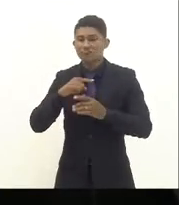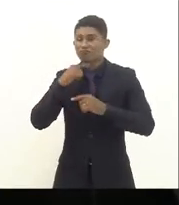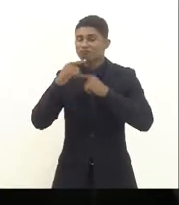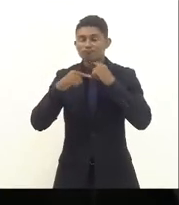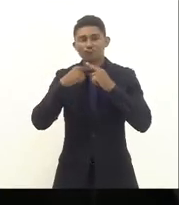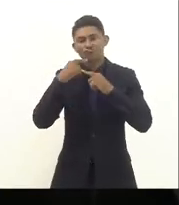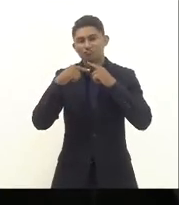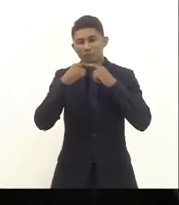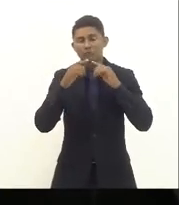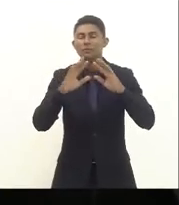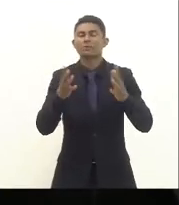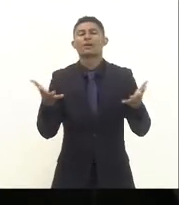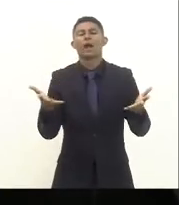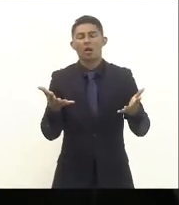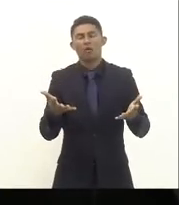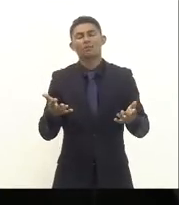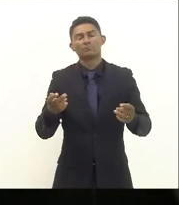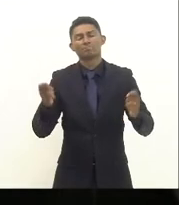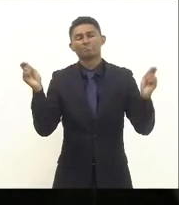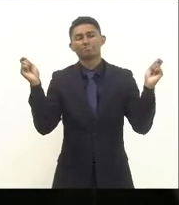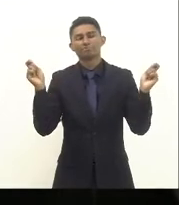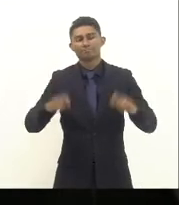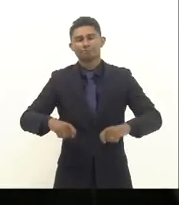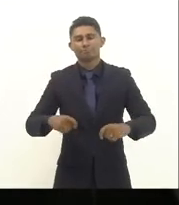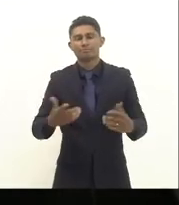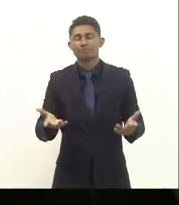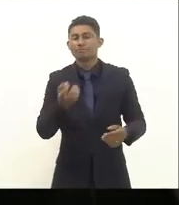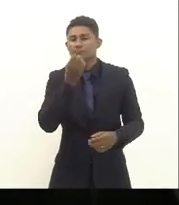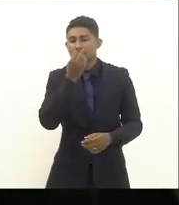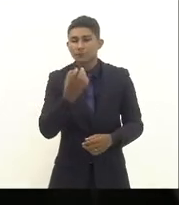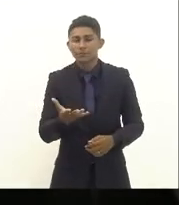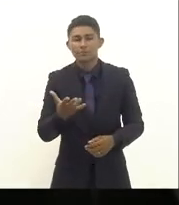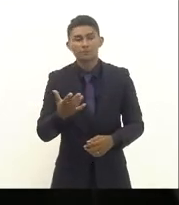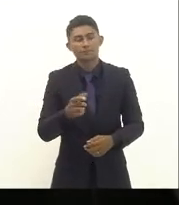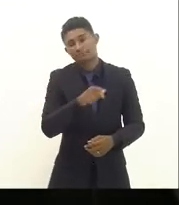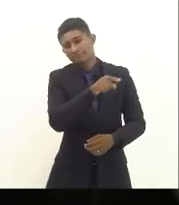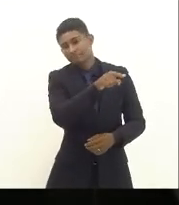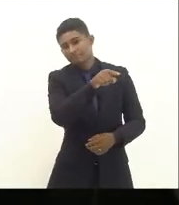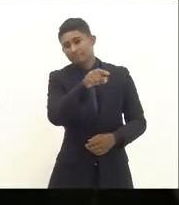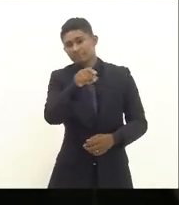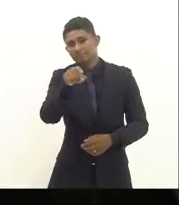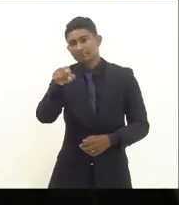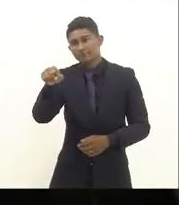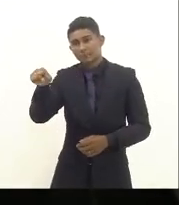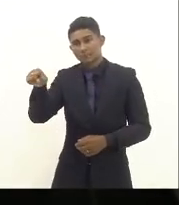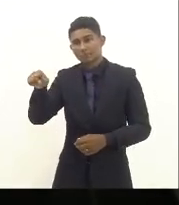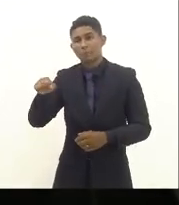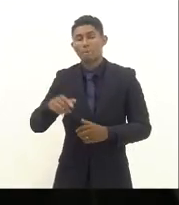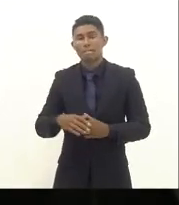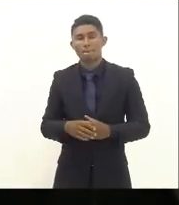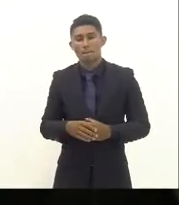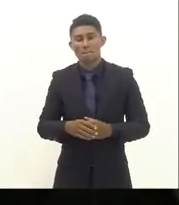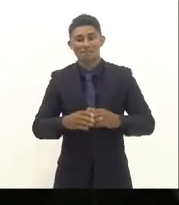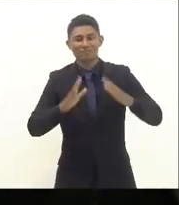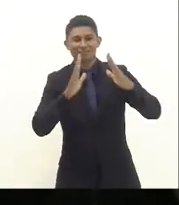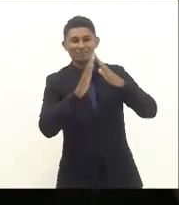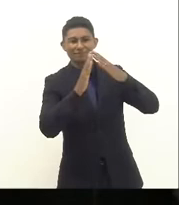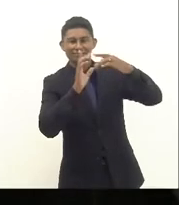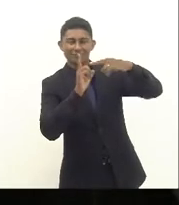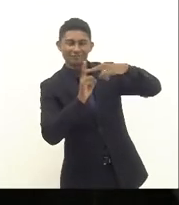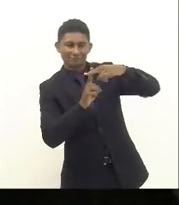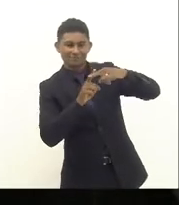com isso nós vamos fazer iniciar milhares e milhares de templos